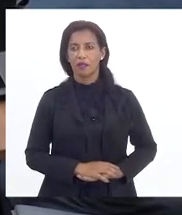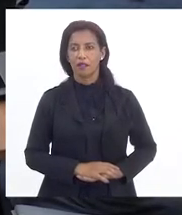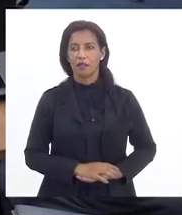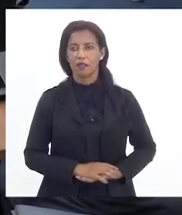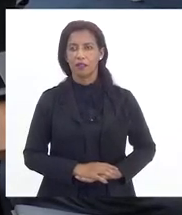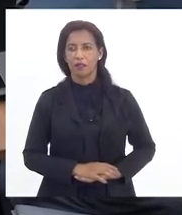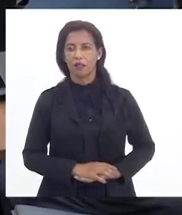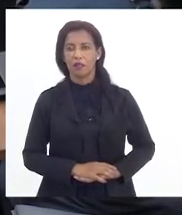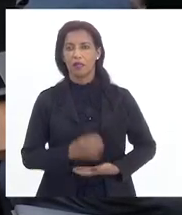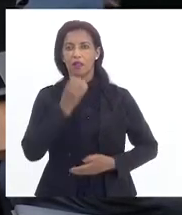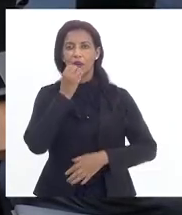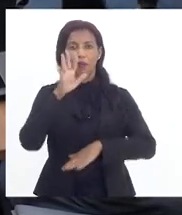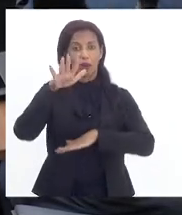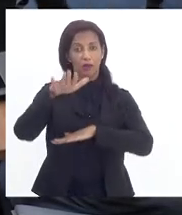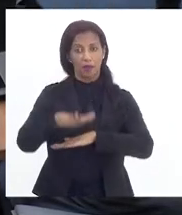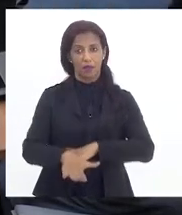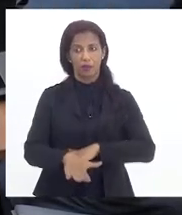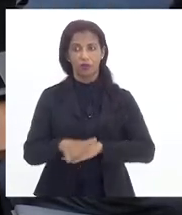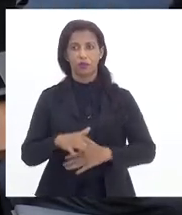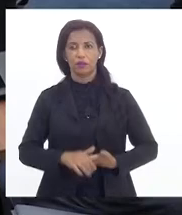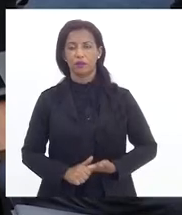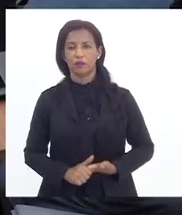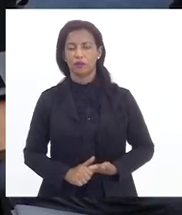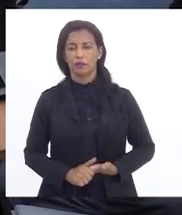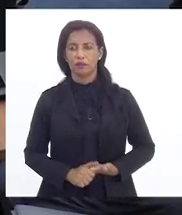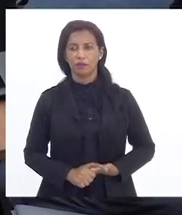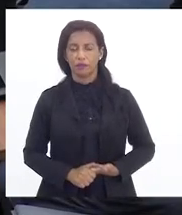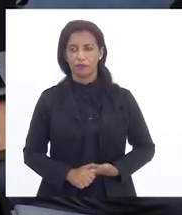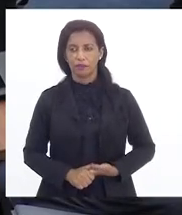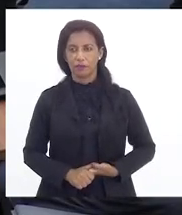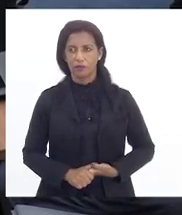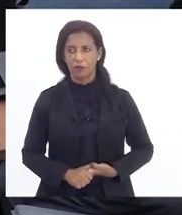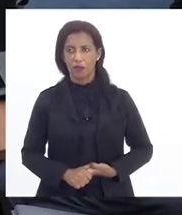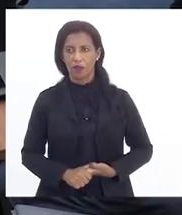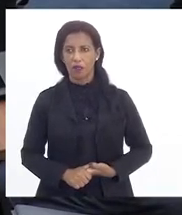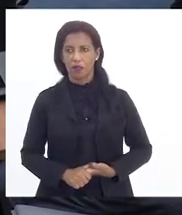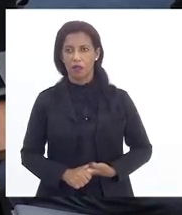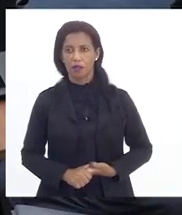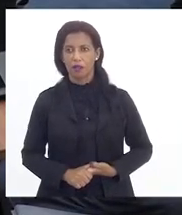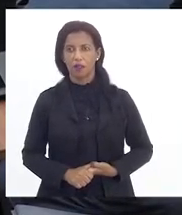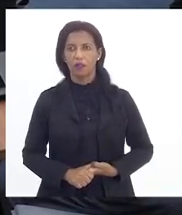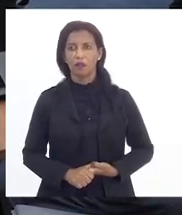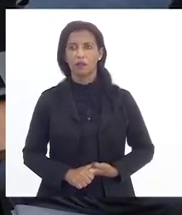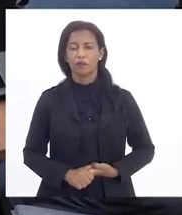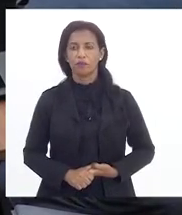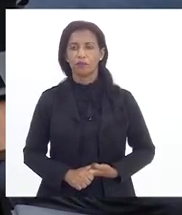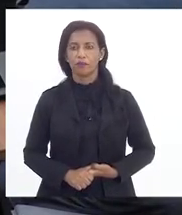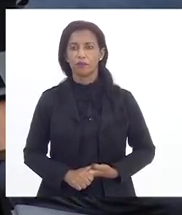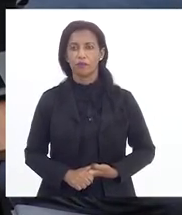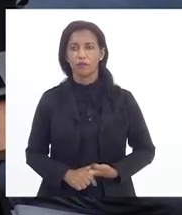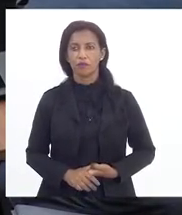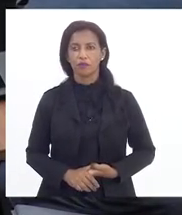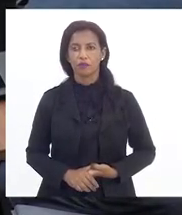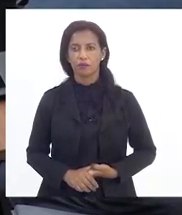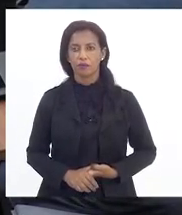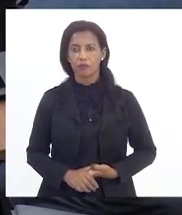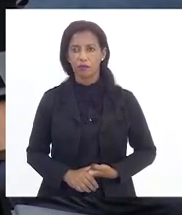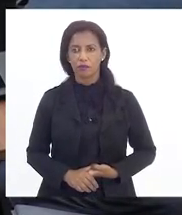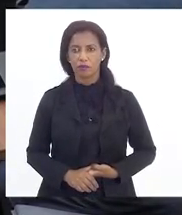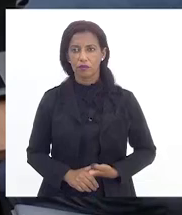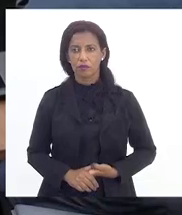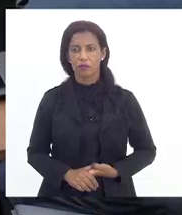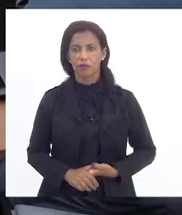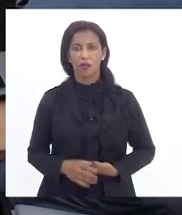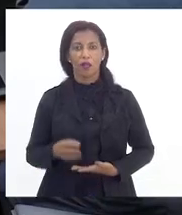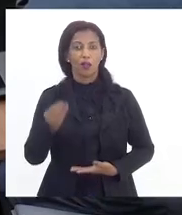boa tarde acho que sim né e eu não sei se as me hoje hein vou tentar alterar a